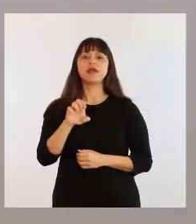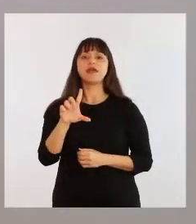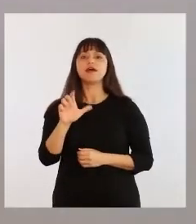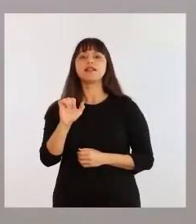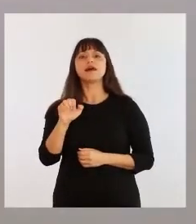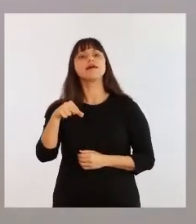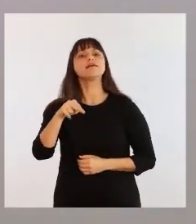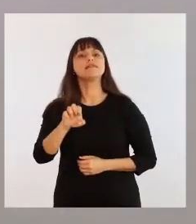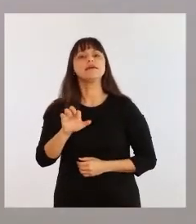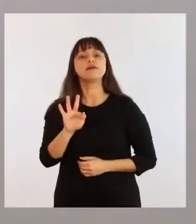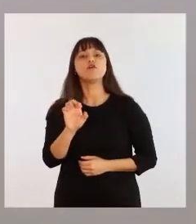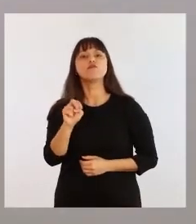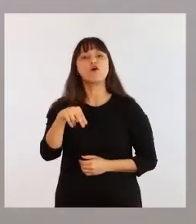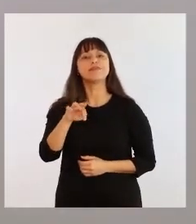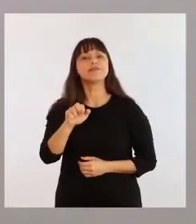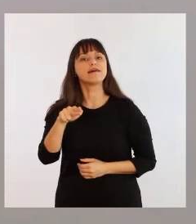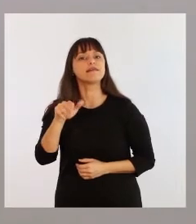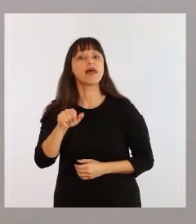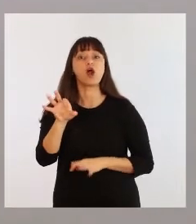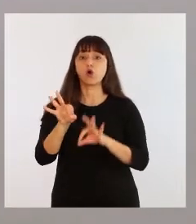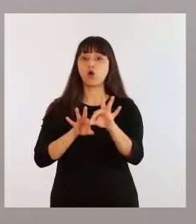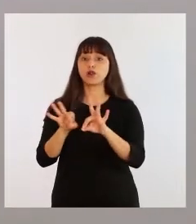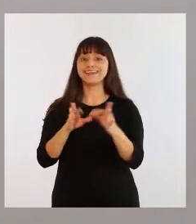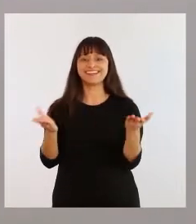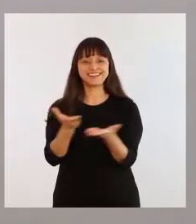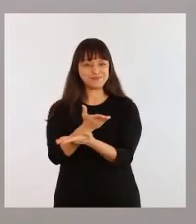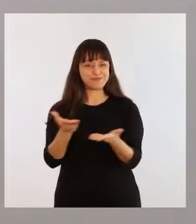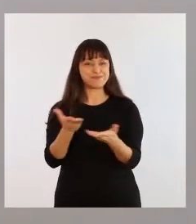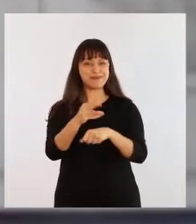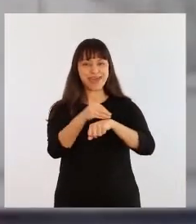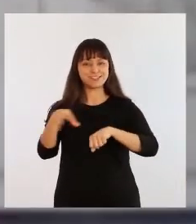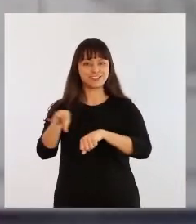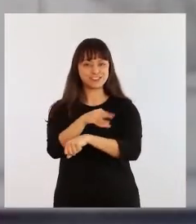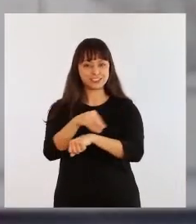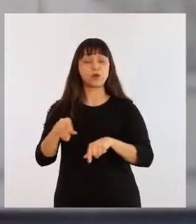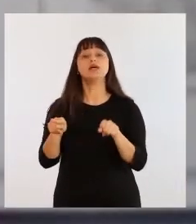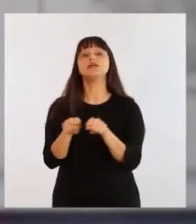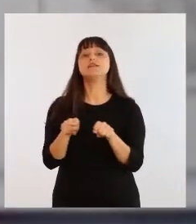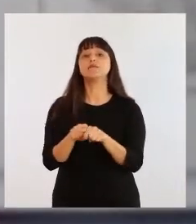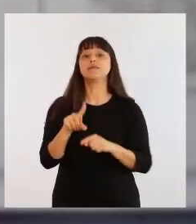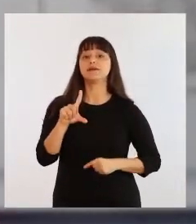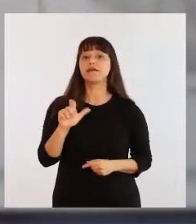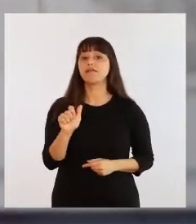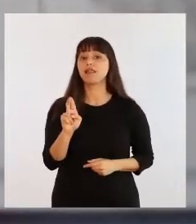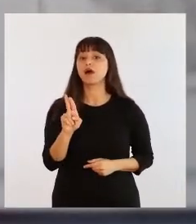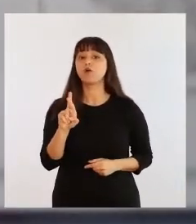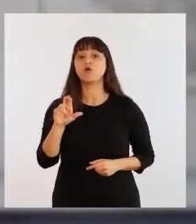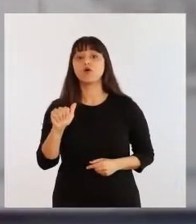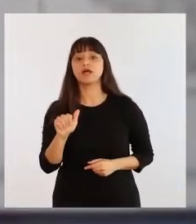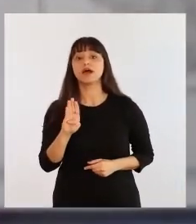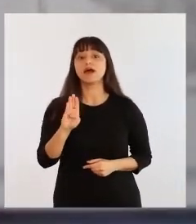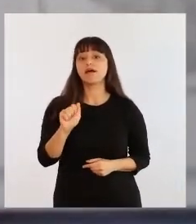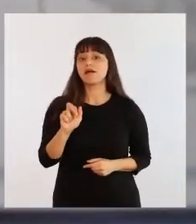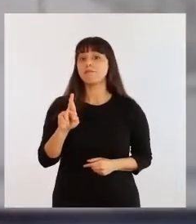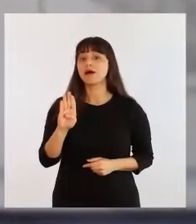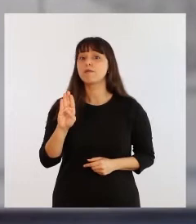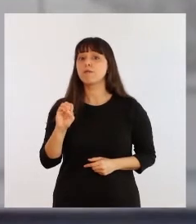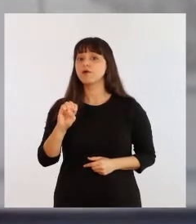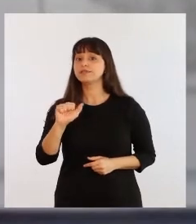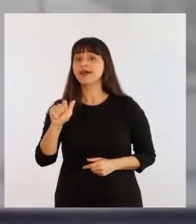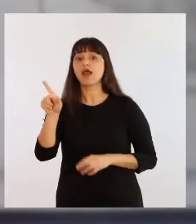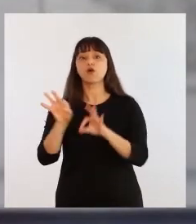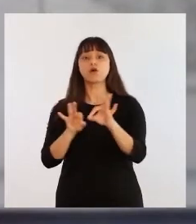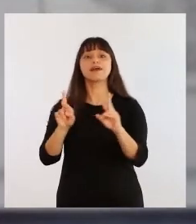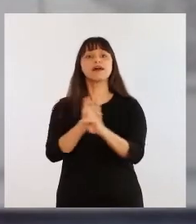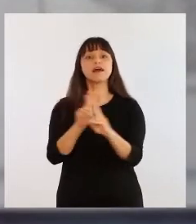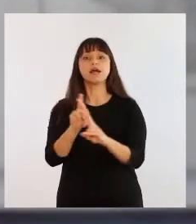Fontana, coordenadora de mediação, e a Laura Barbosa, que é coordenadora de relacionamento